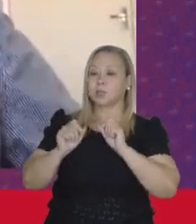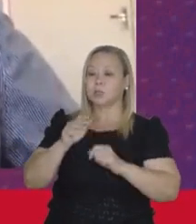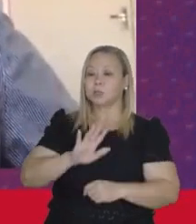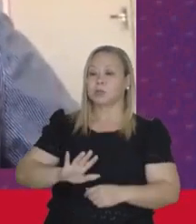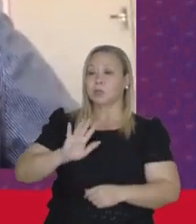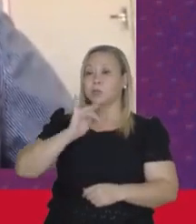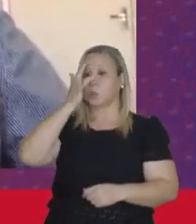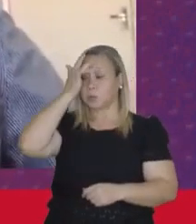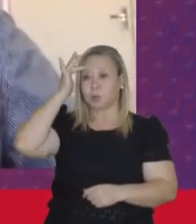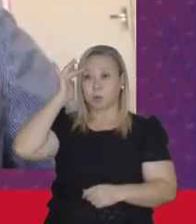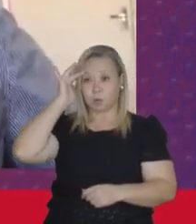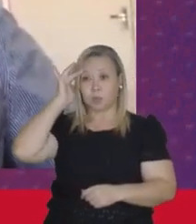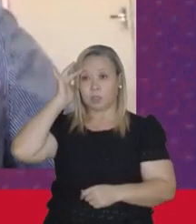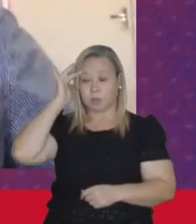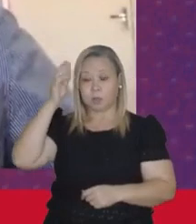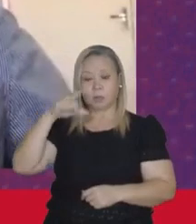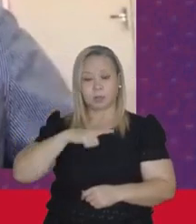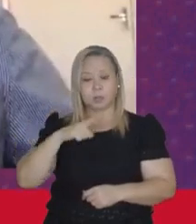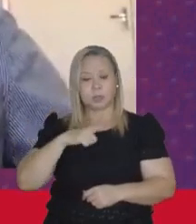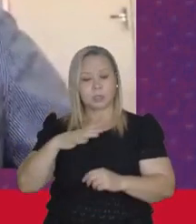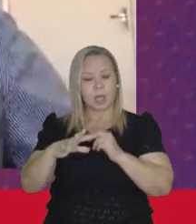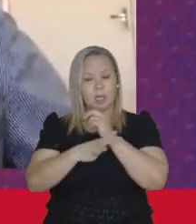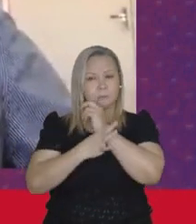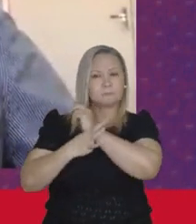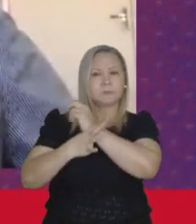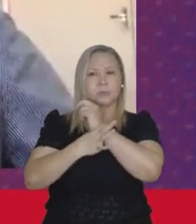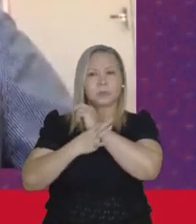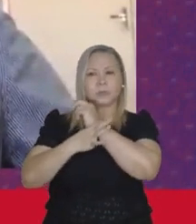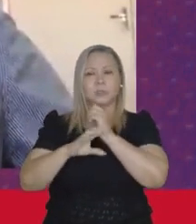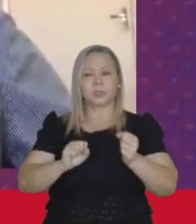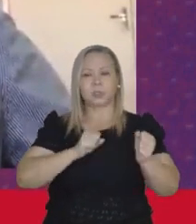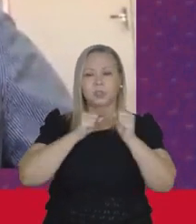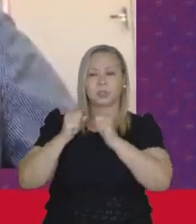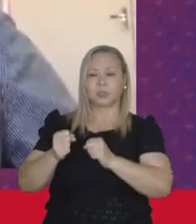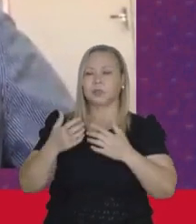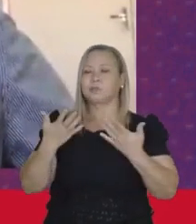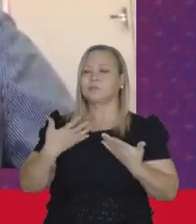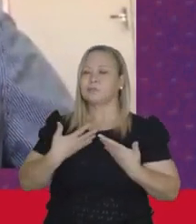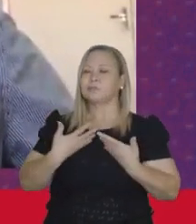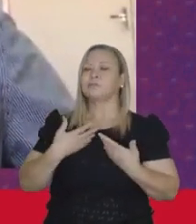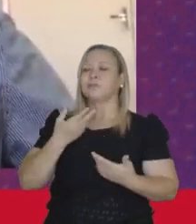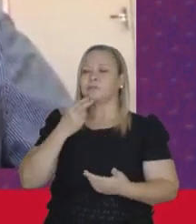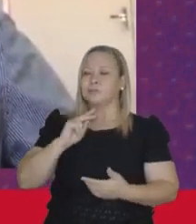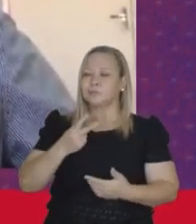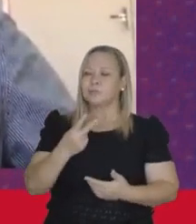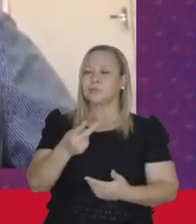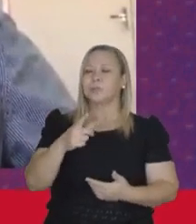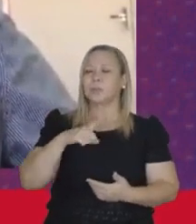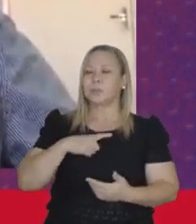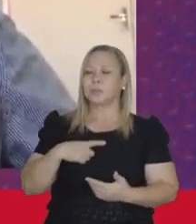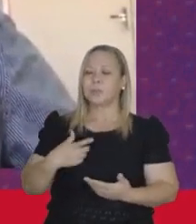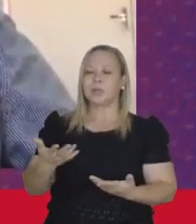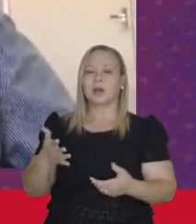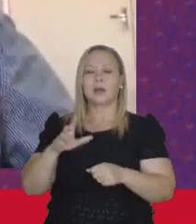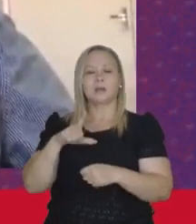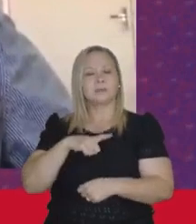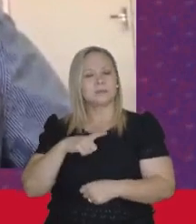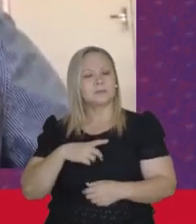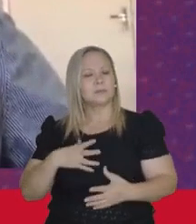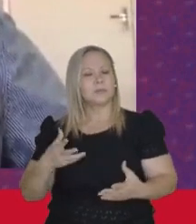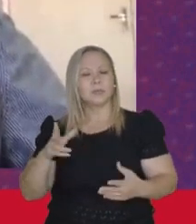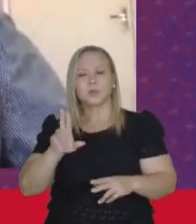as pessoas tenham a garantia de poder desfrutá-los plenamente, sem